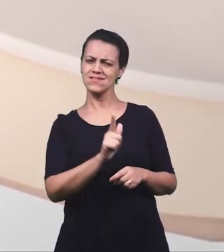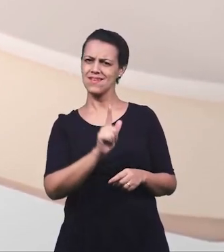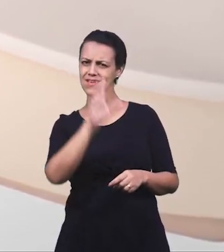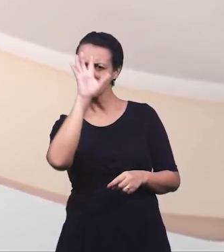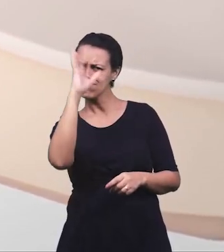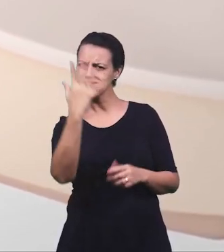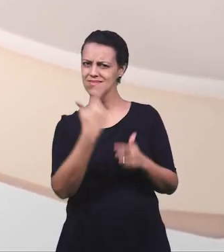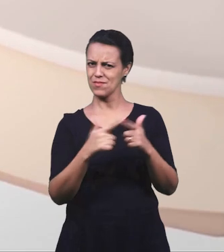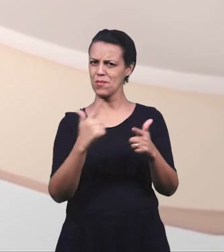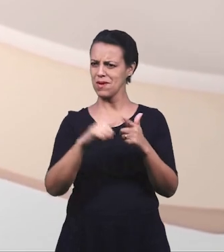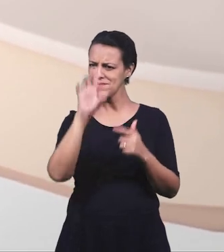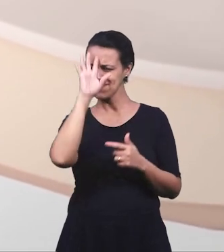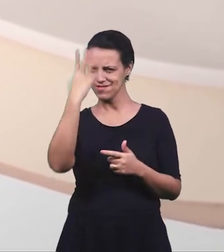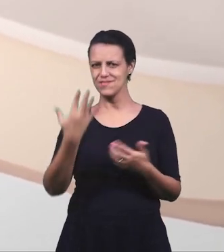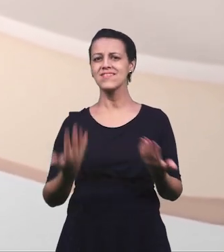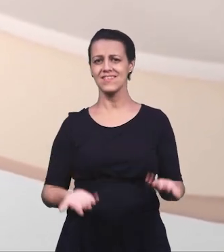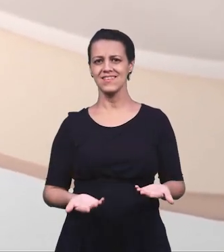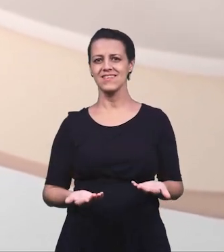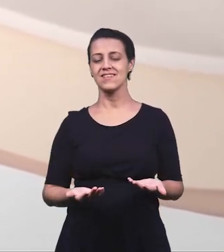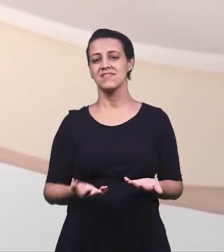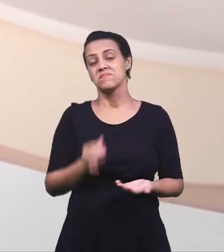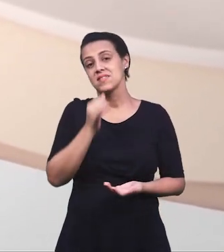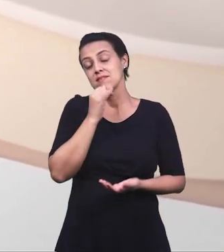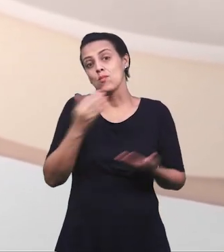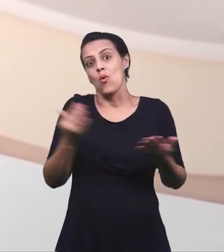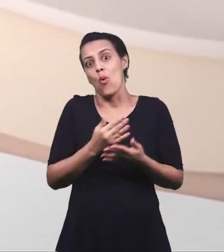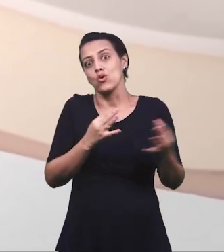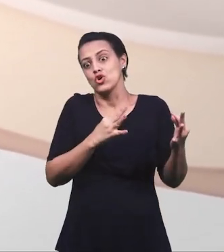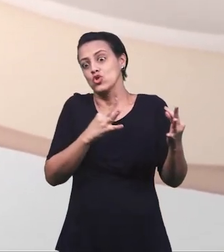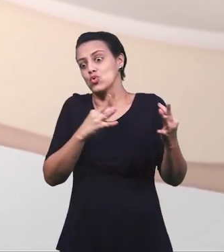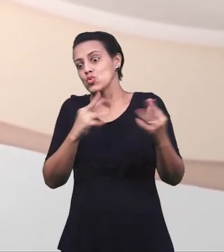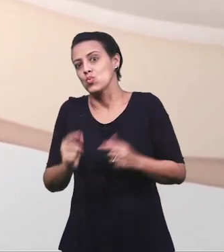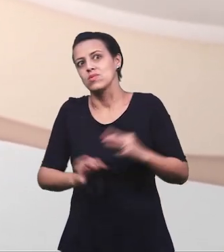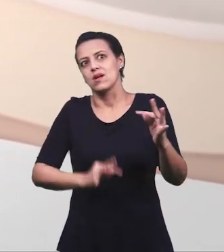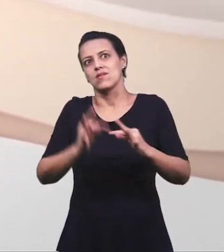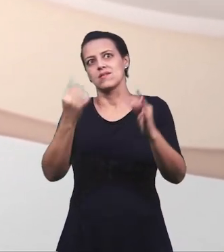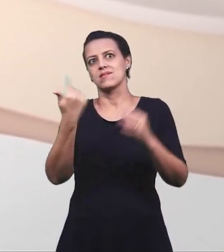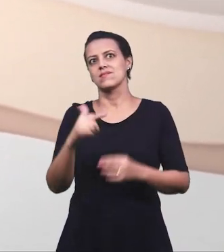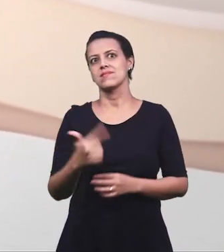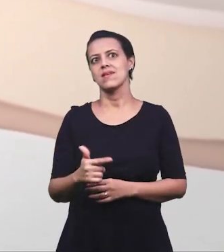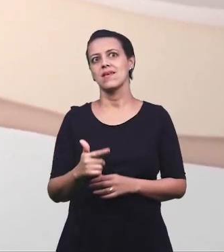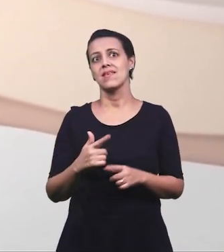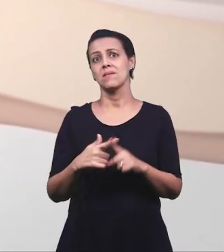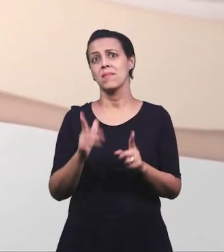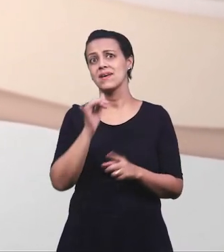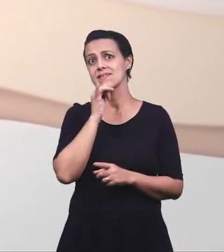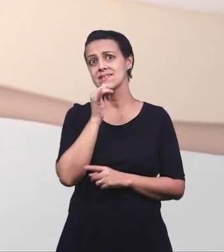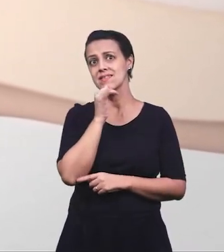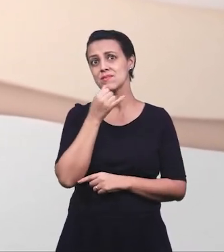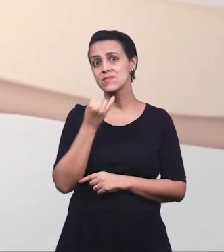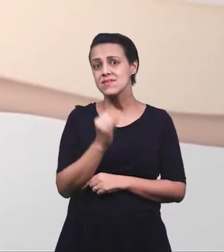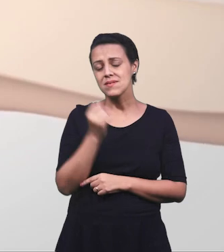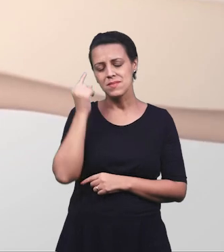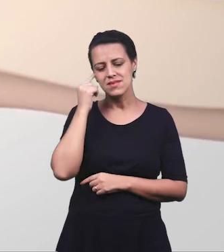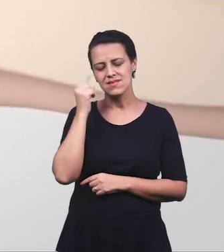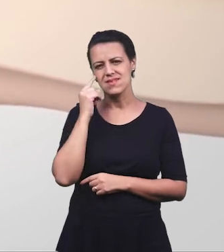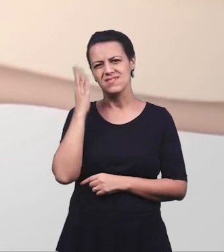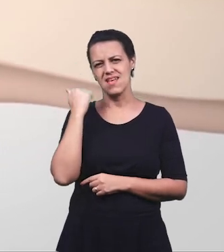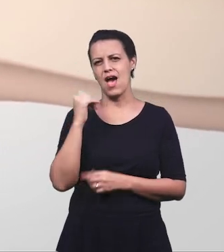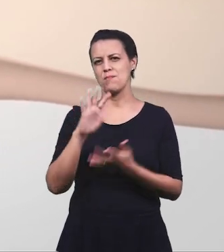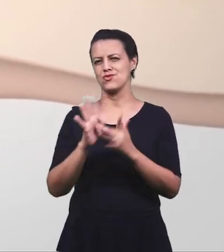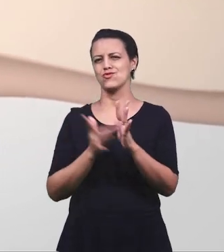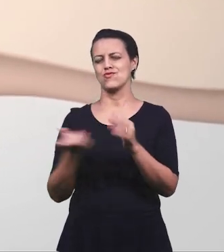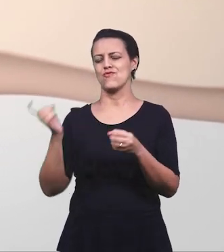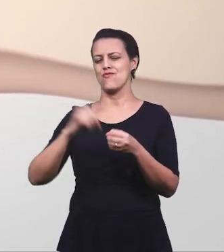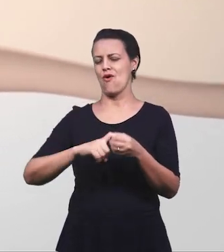alguns problemas. Sim. É claro que hoje nós não temos tecnologia para resolver todos, mas se a gente pensar assim, a gente sabe que a volta de Jesus